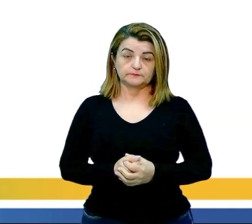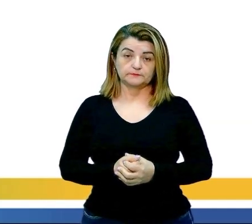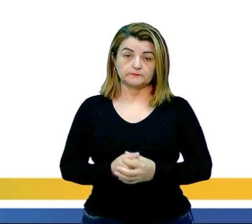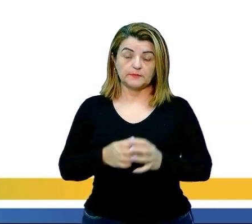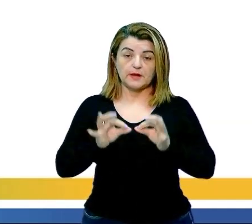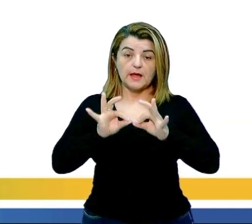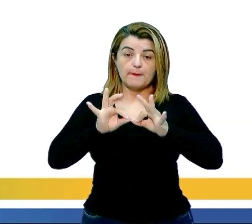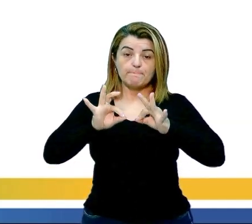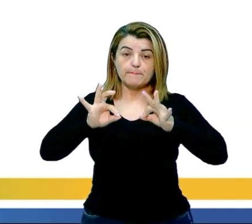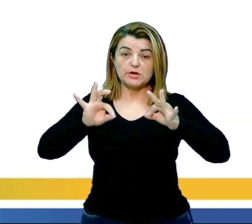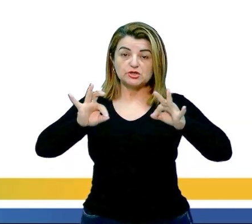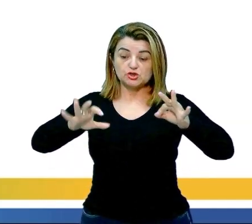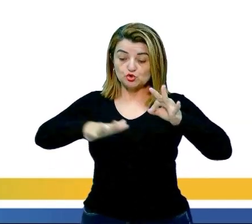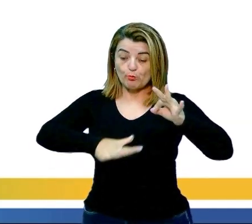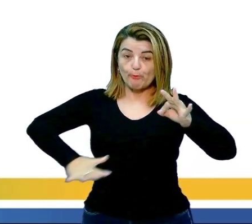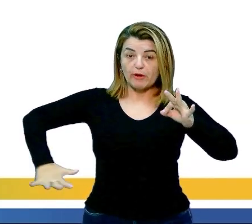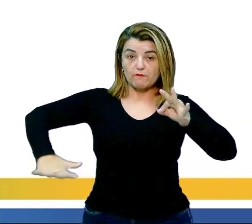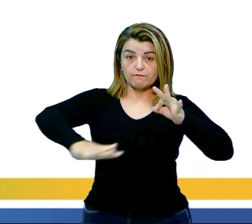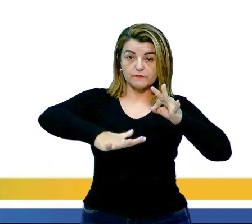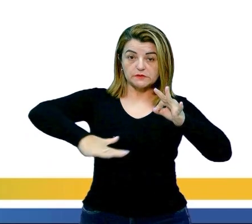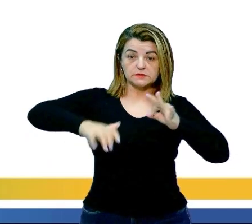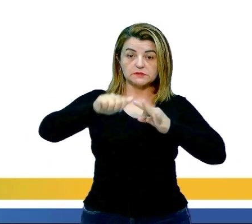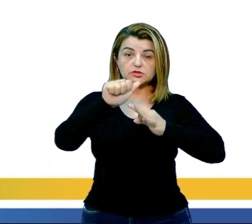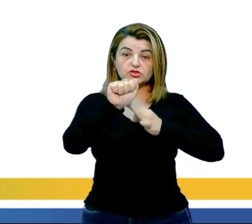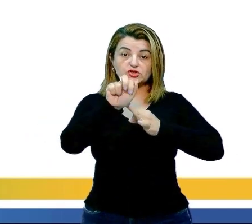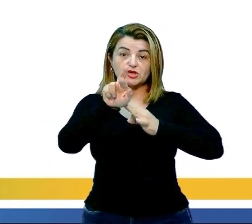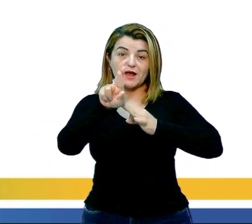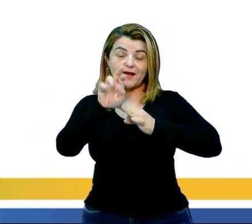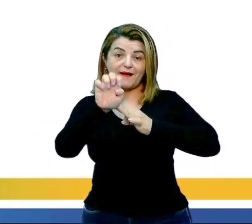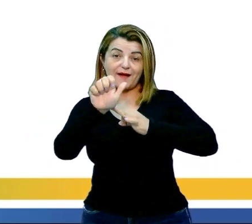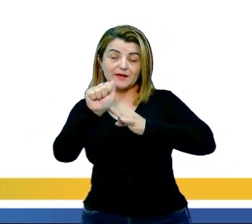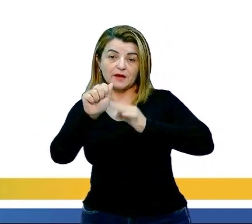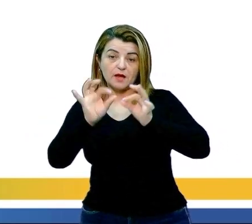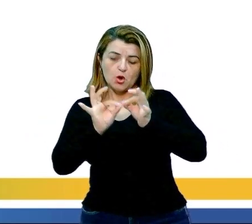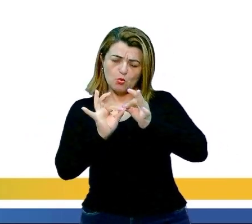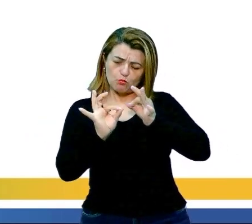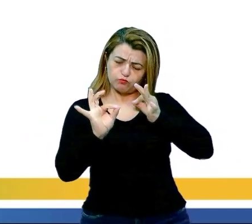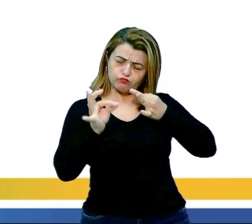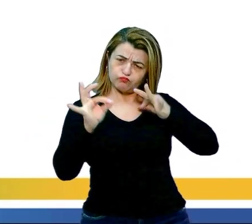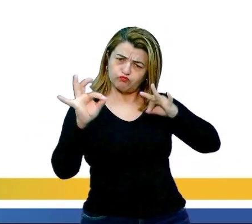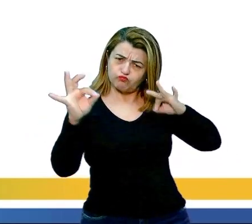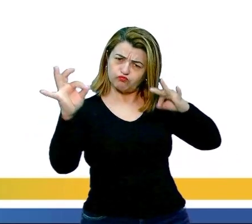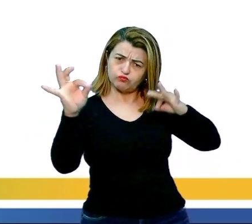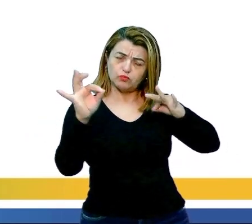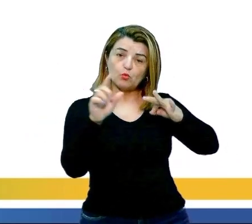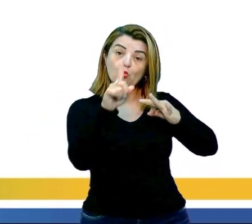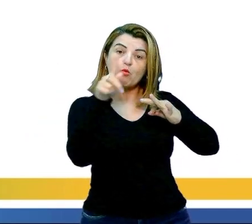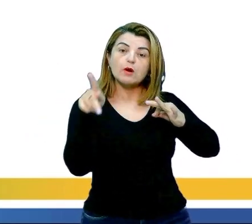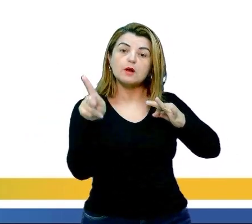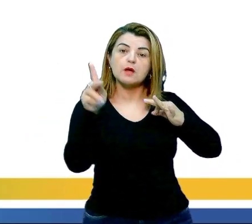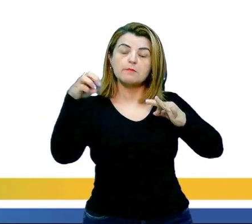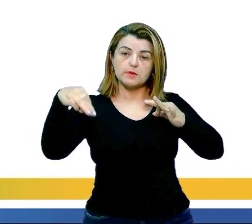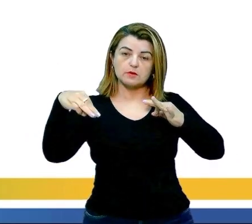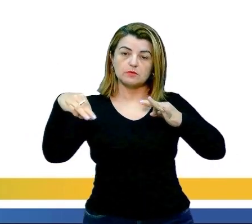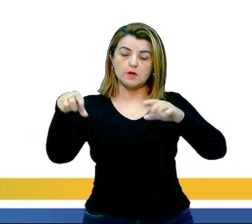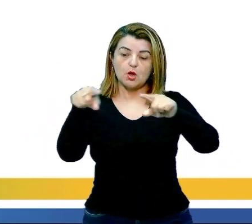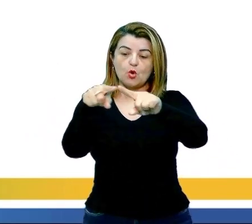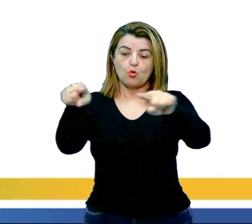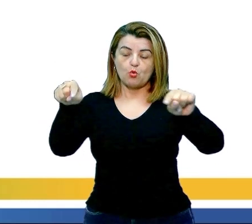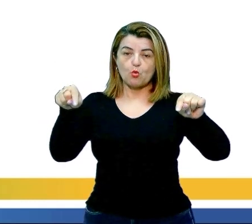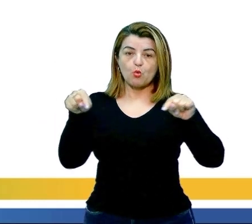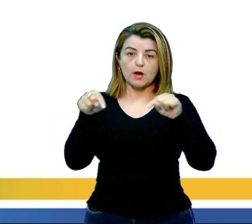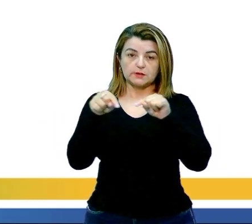Medida de superfície de área. 1 km². 1 km²